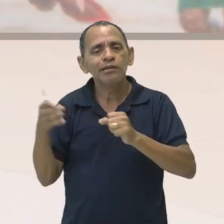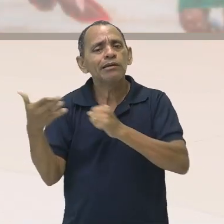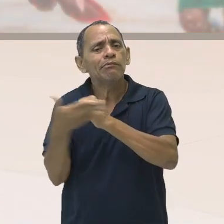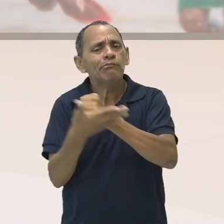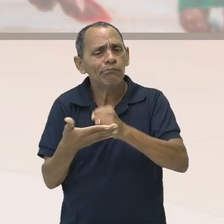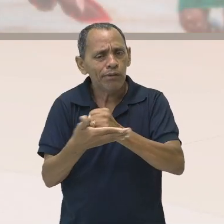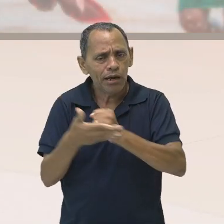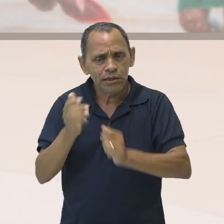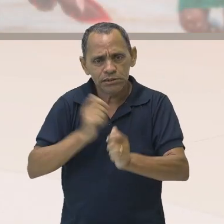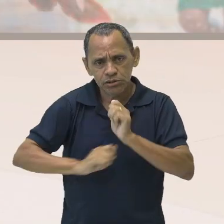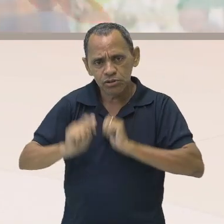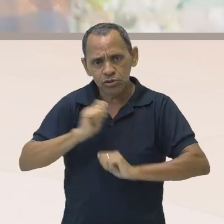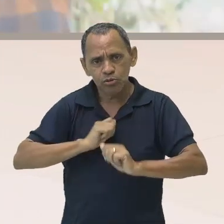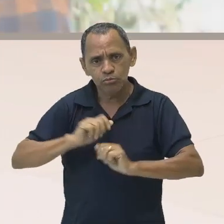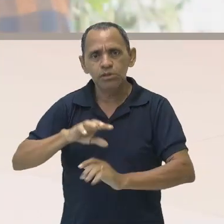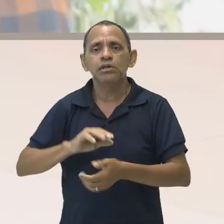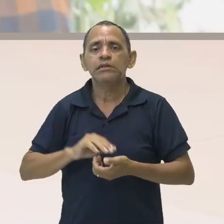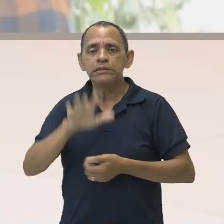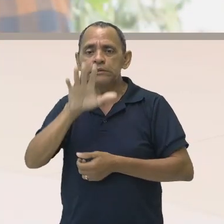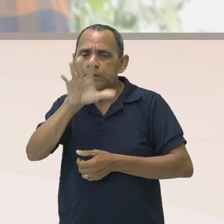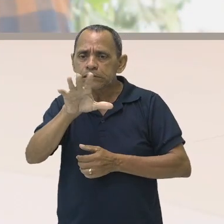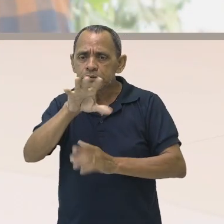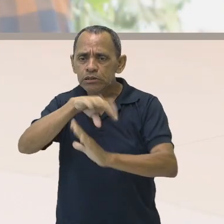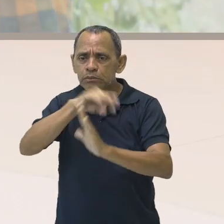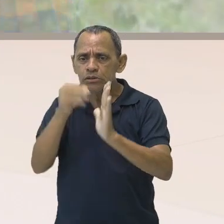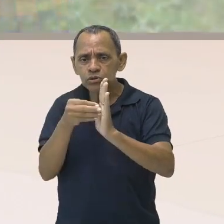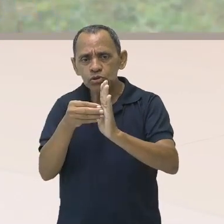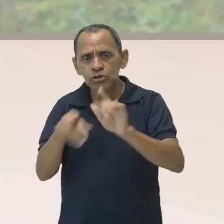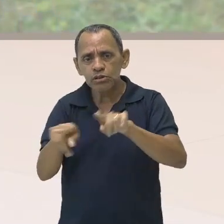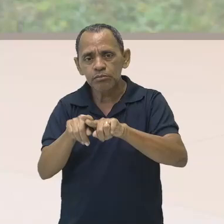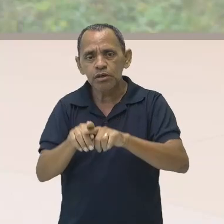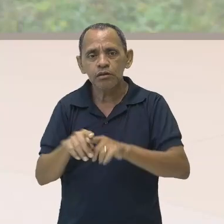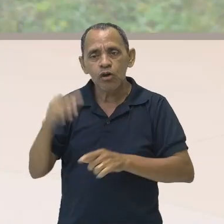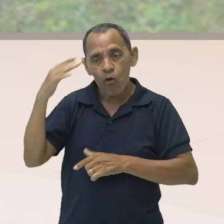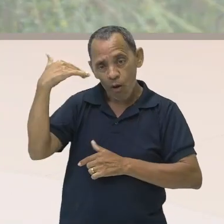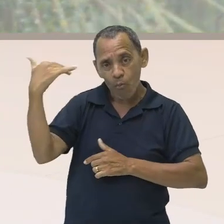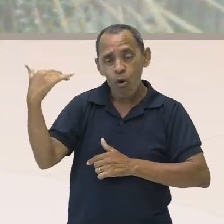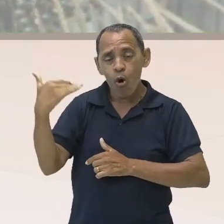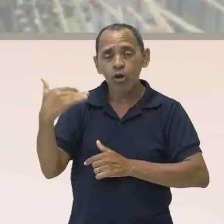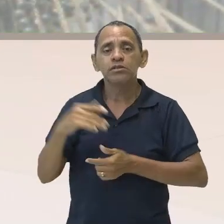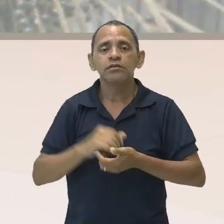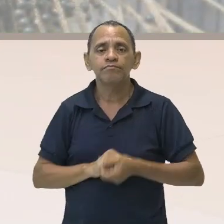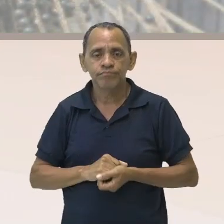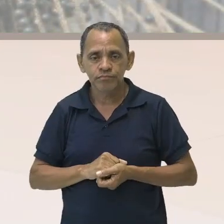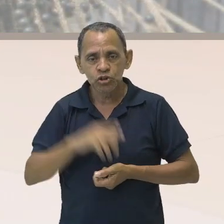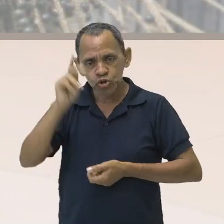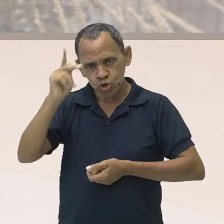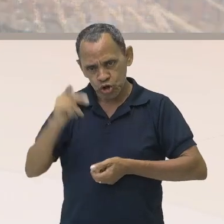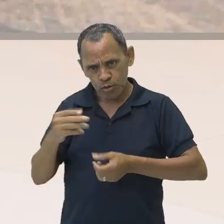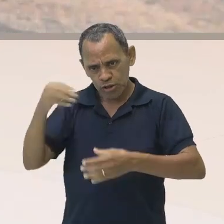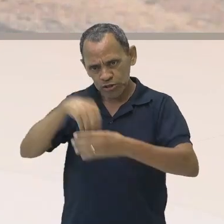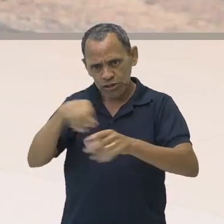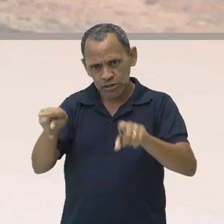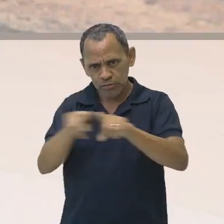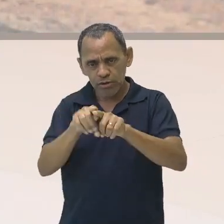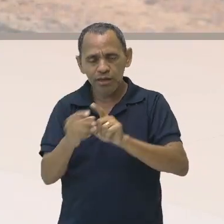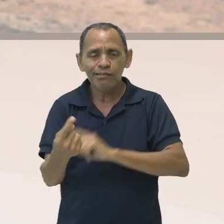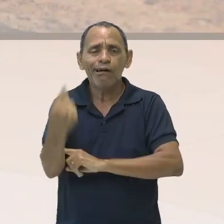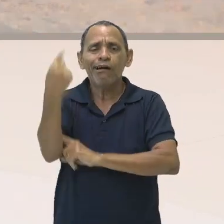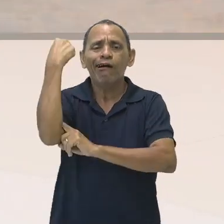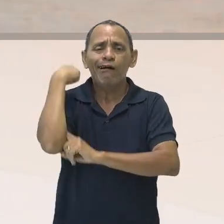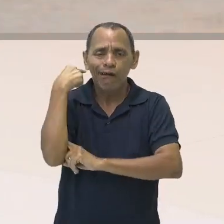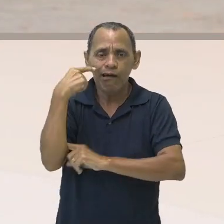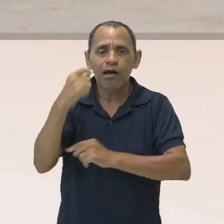amazônica, que ficou muito famosa, né, historicamente falando, lá no século passado, né, no começo do século XX,